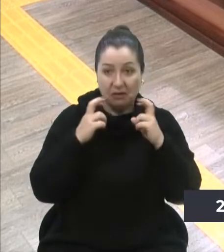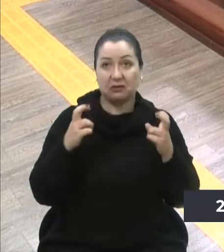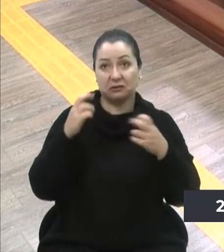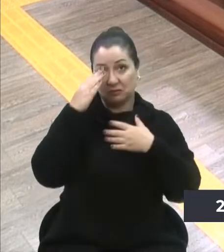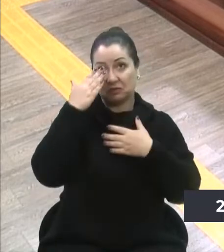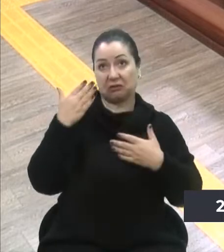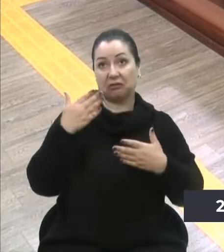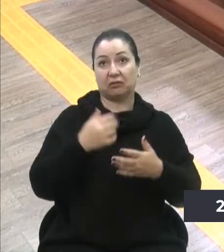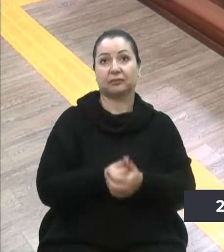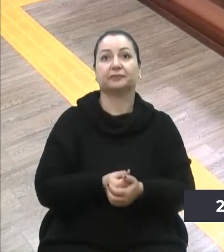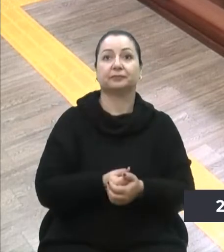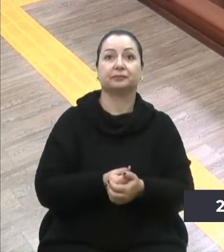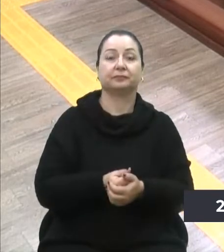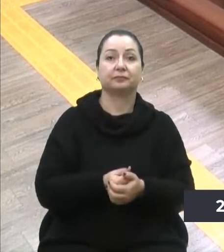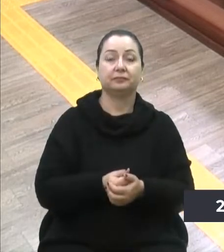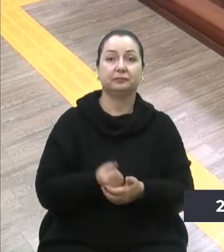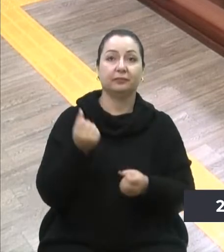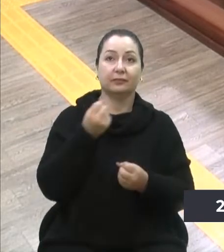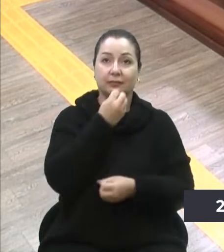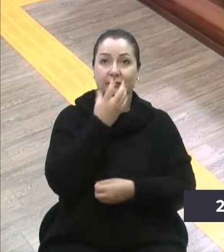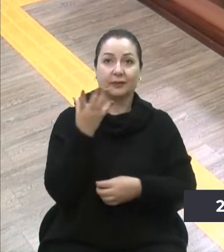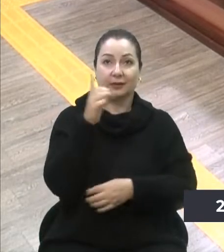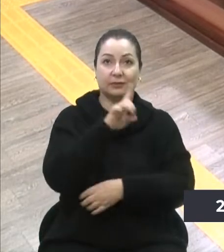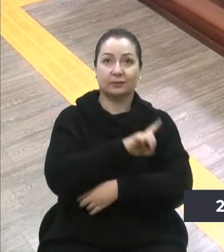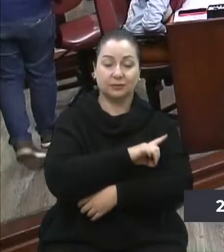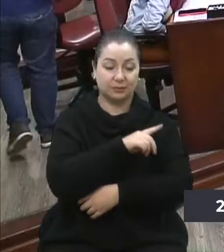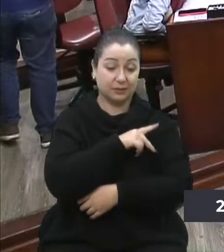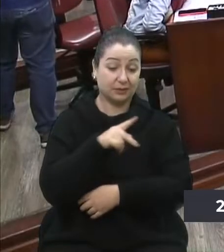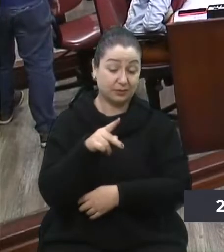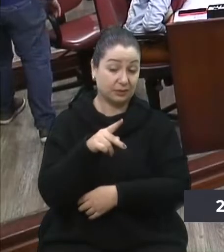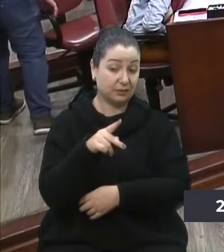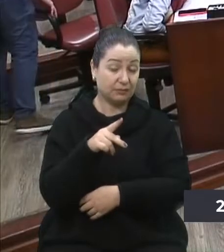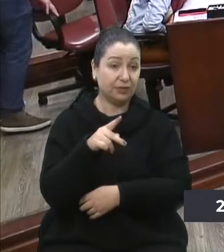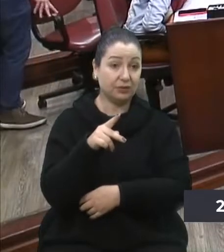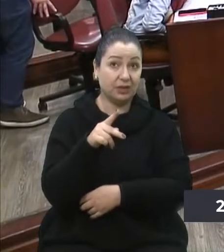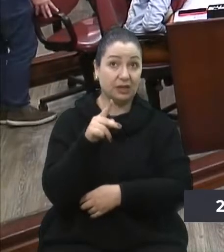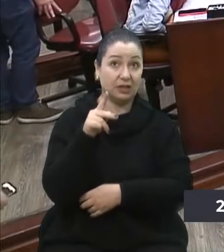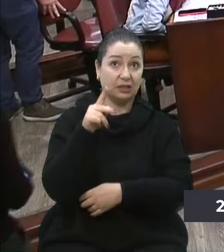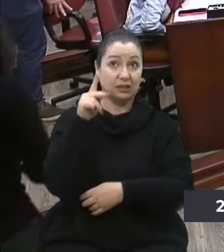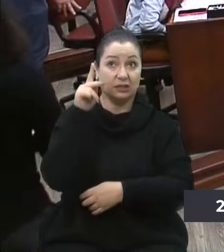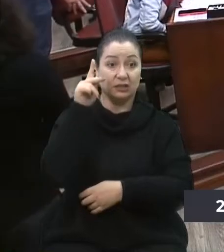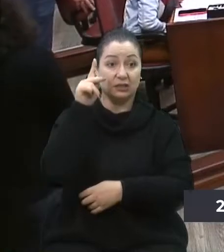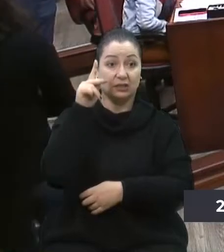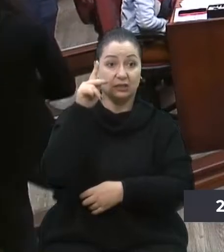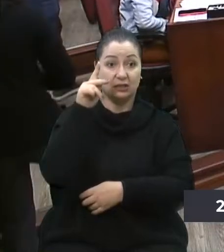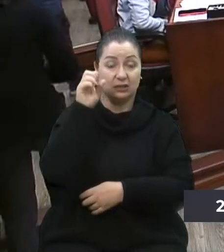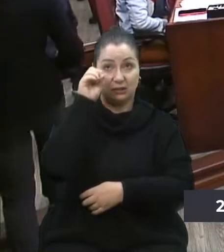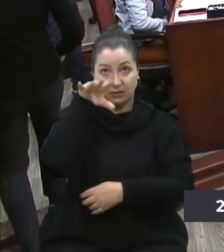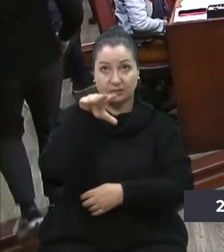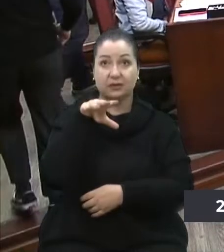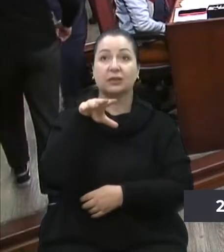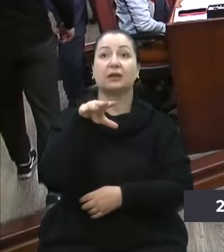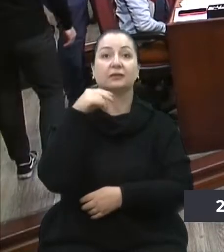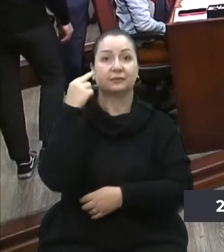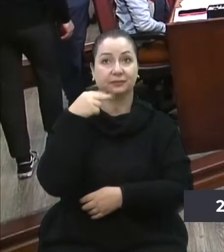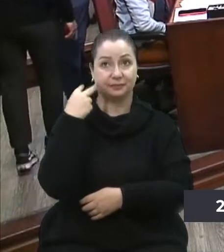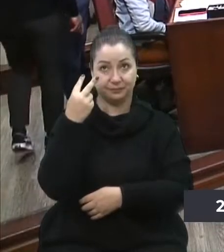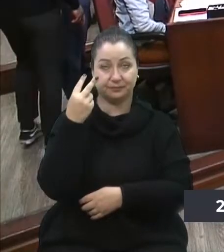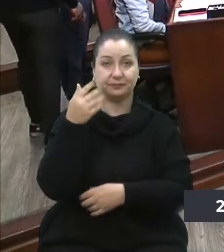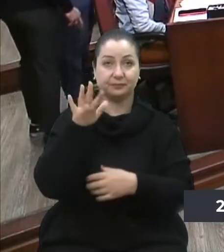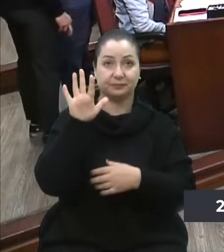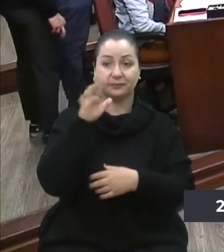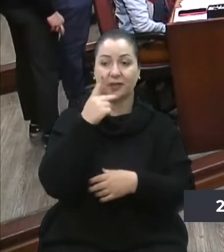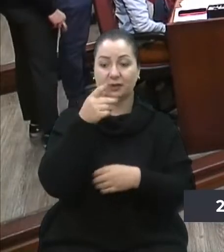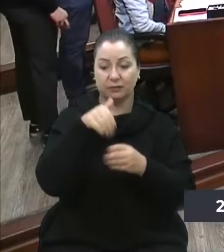dia, senhora presidente, senhoras e senhores vereadores. Na verdade, os professores de Caxias do Sul e servidores